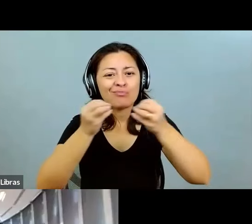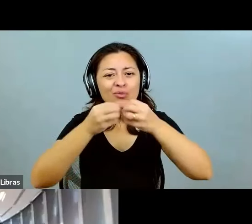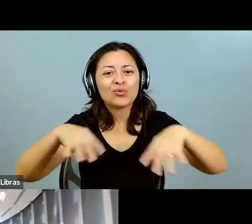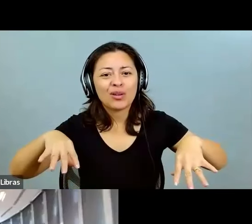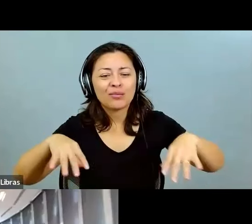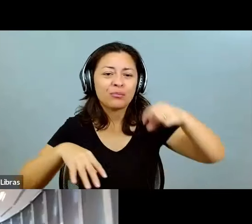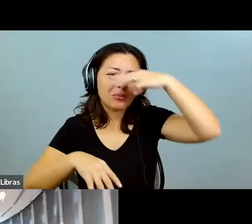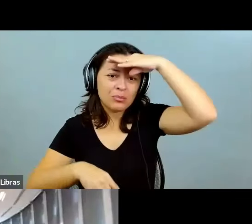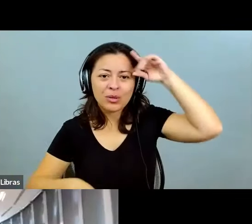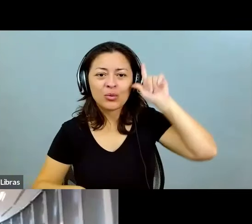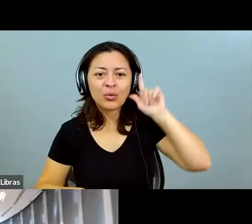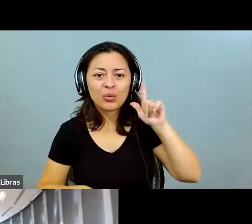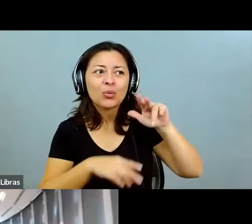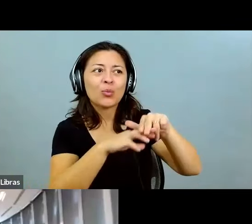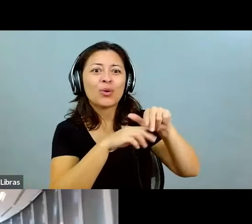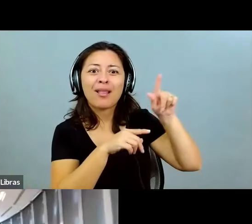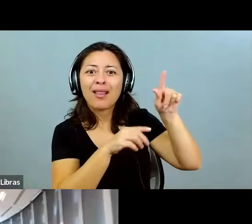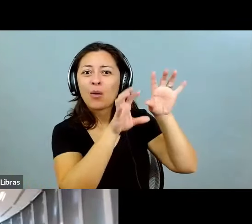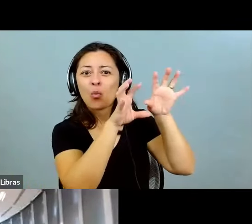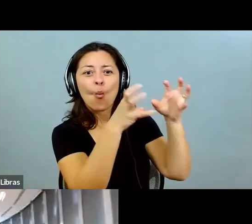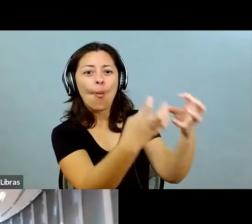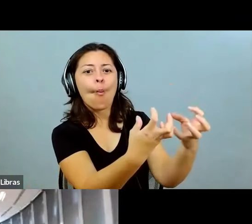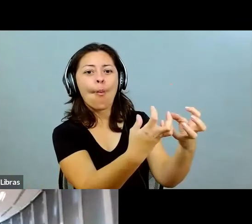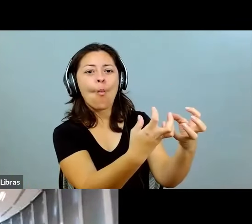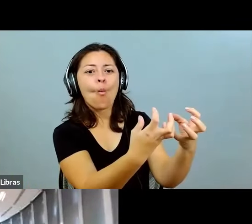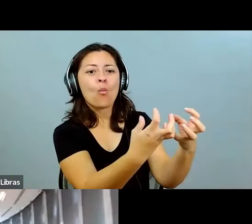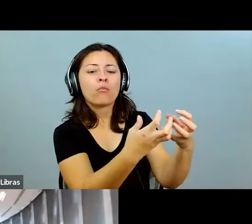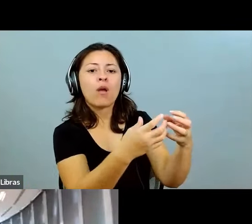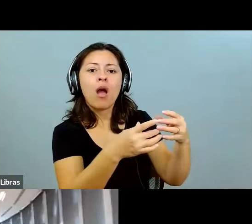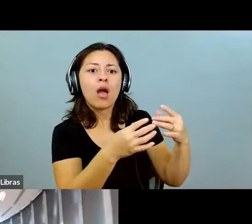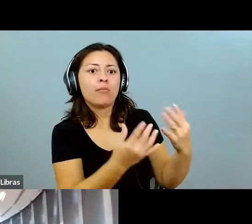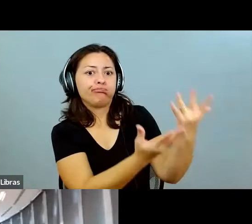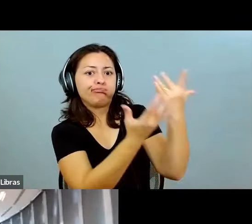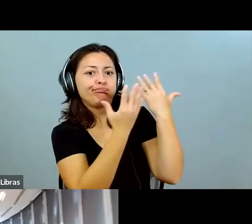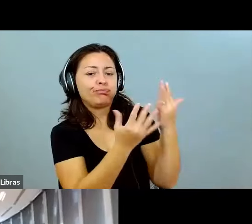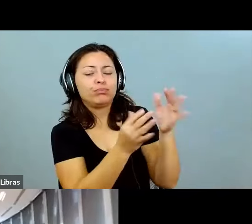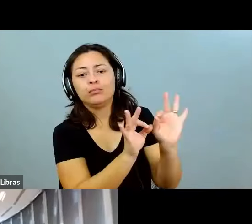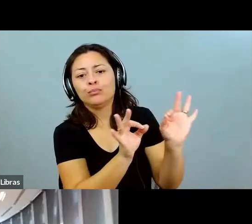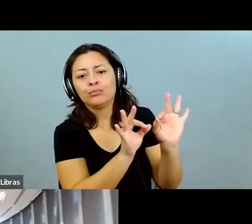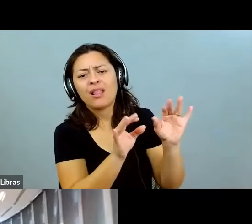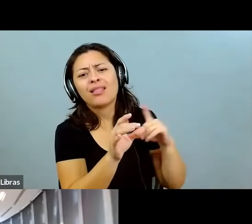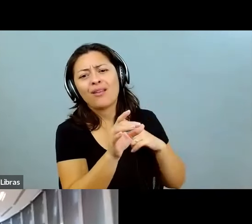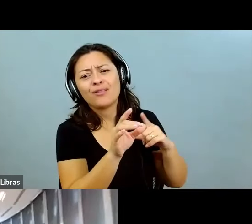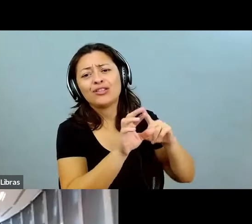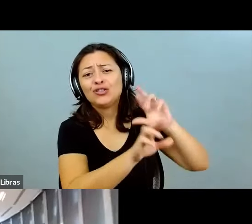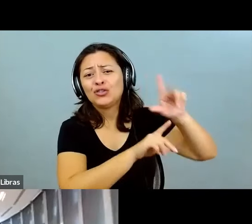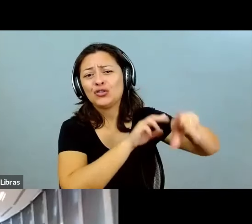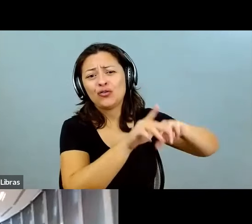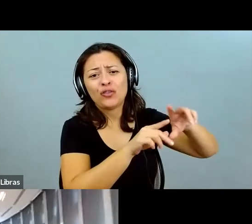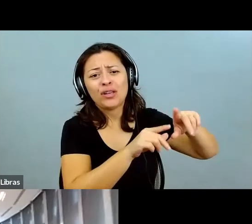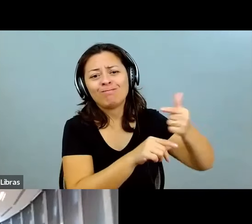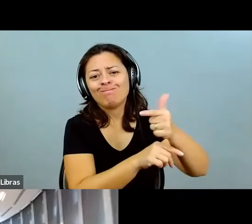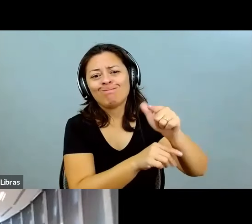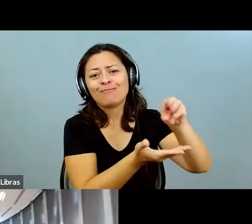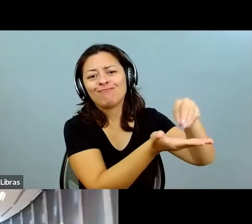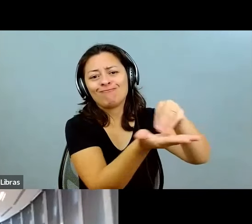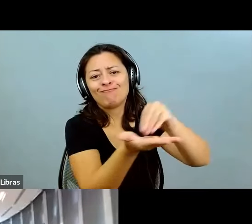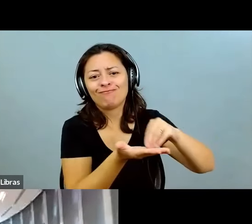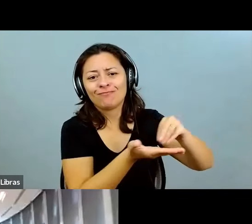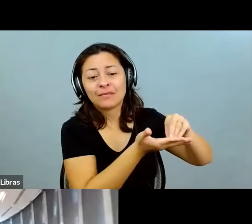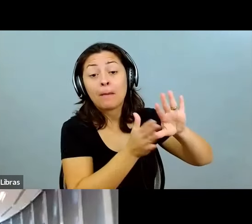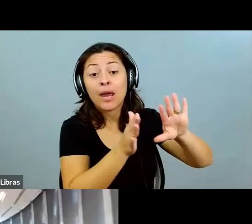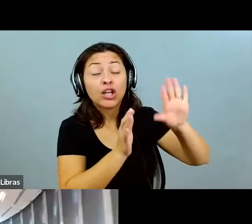precoces em função da seca que deu e comprometeu a produtividade aí e aí teve algumas variedades que T escassez quando você olha o conjunto